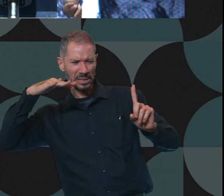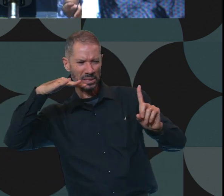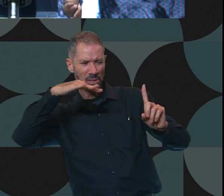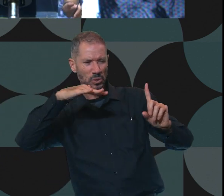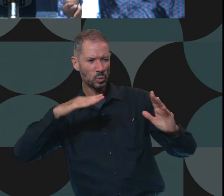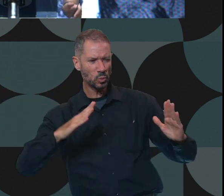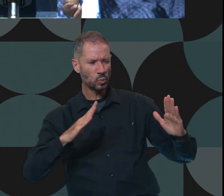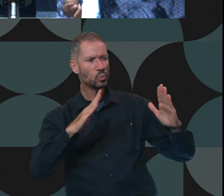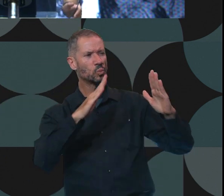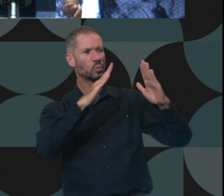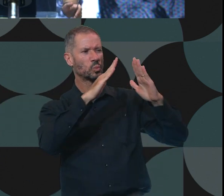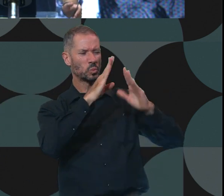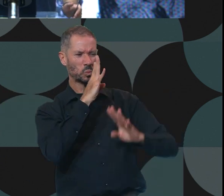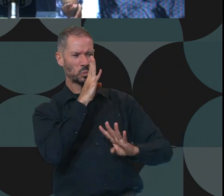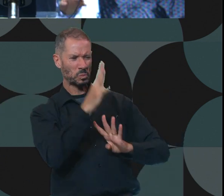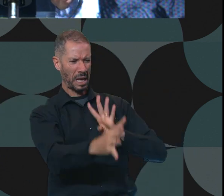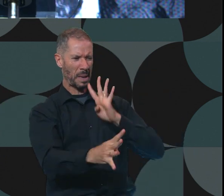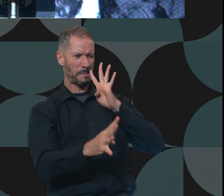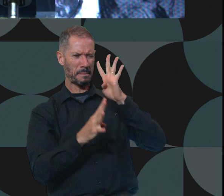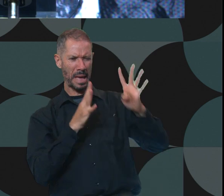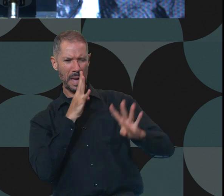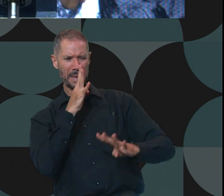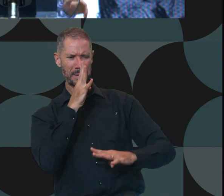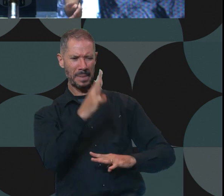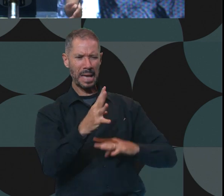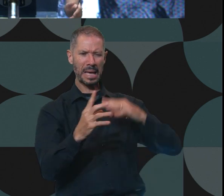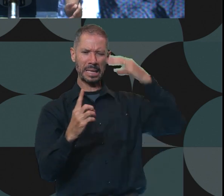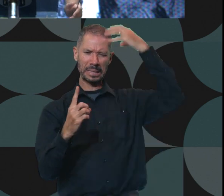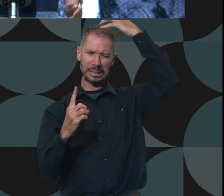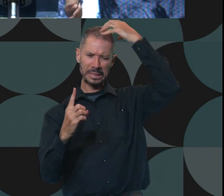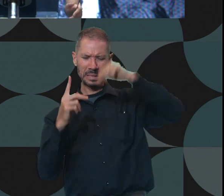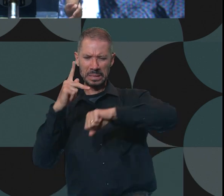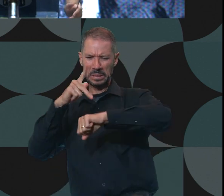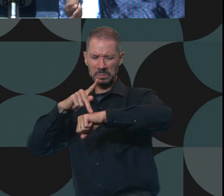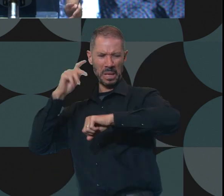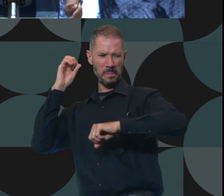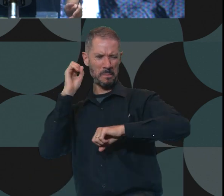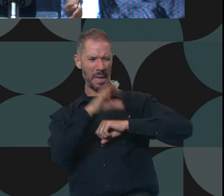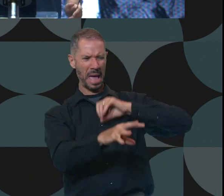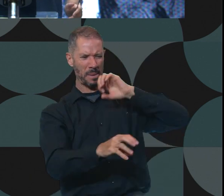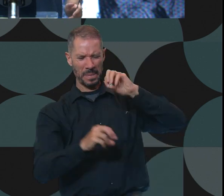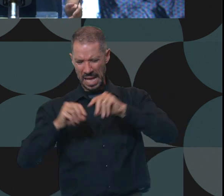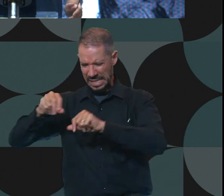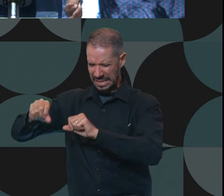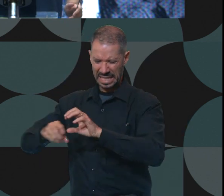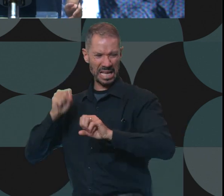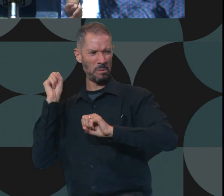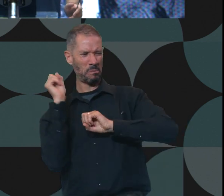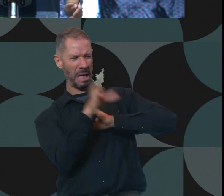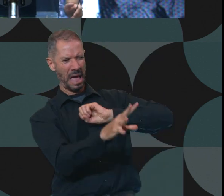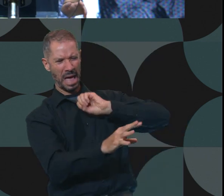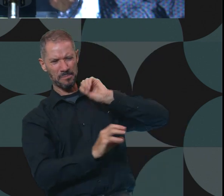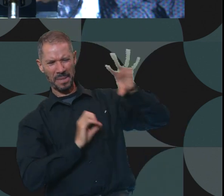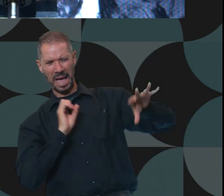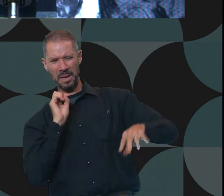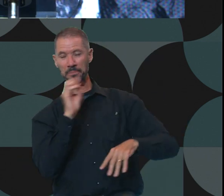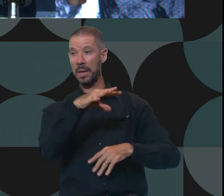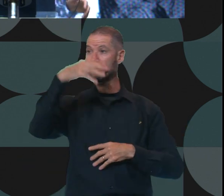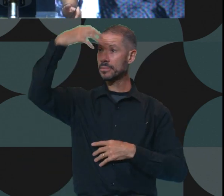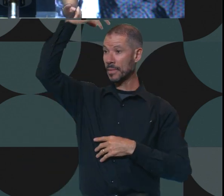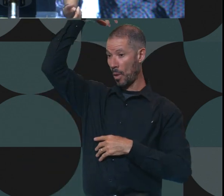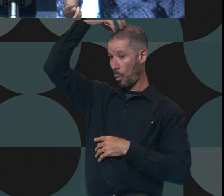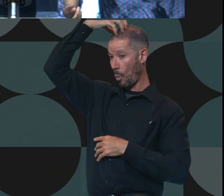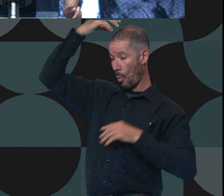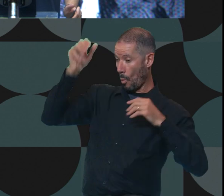próximo, amaldiçoando Davi e atirando pedras e terra contra ele. O rei e todos os que